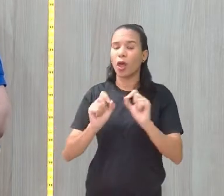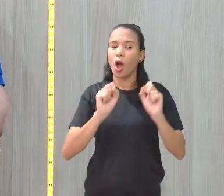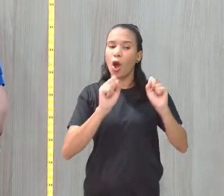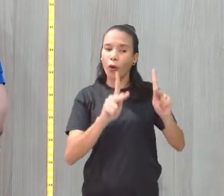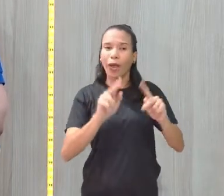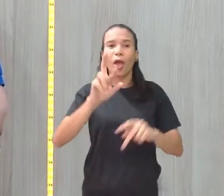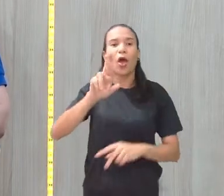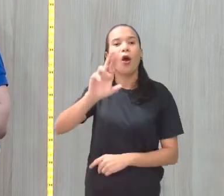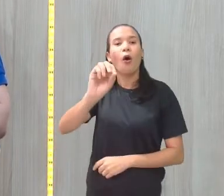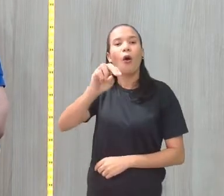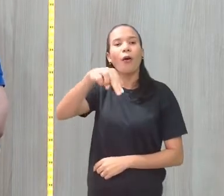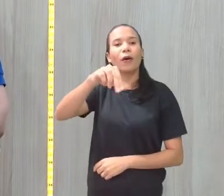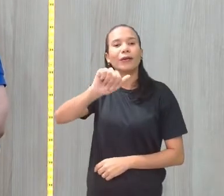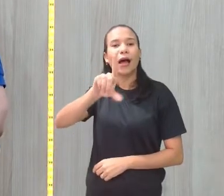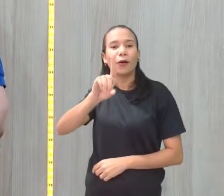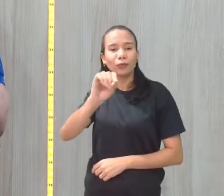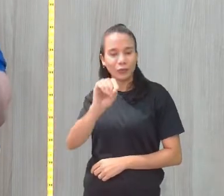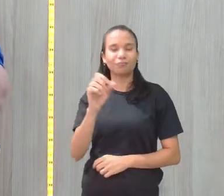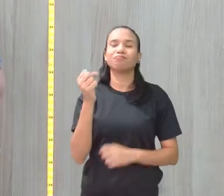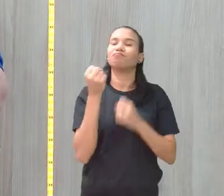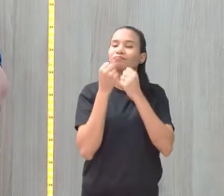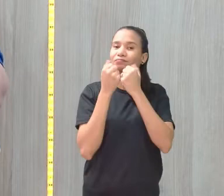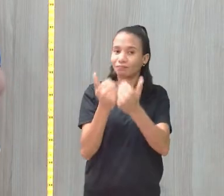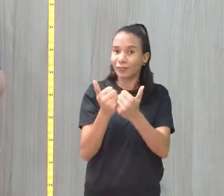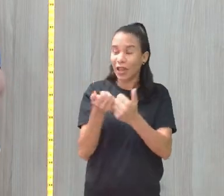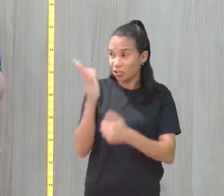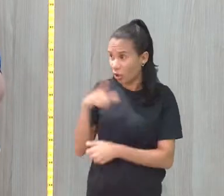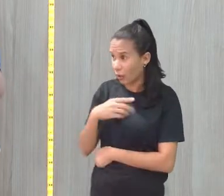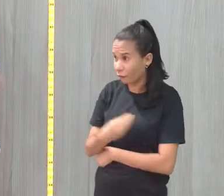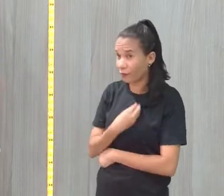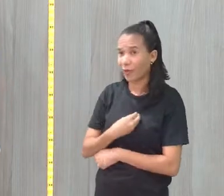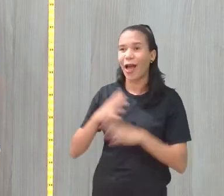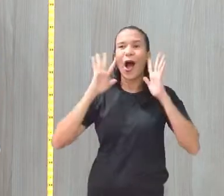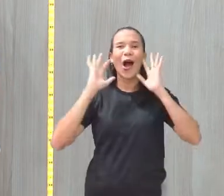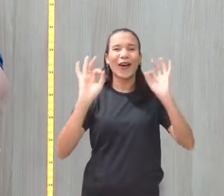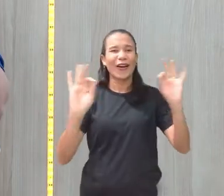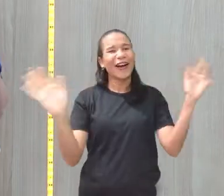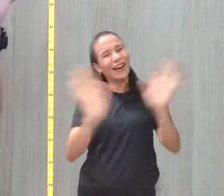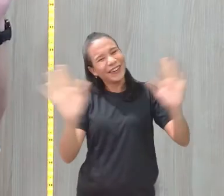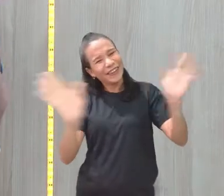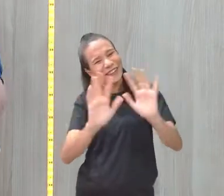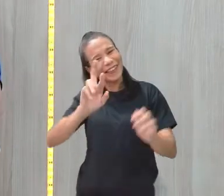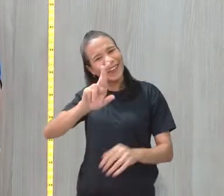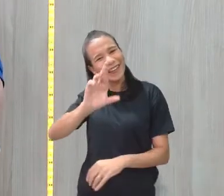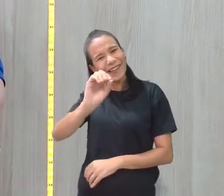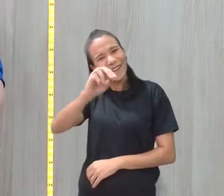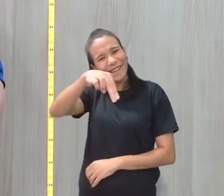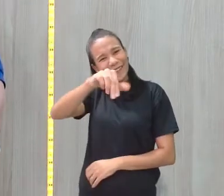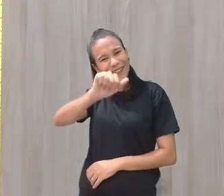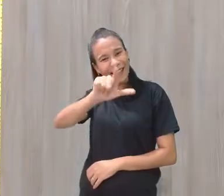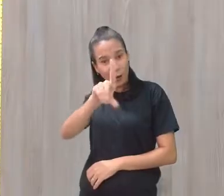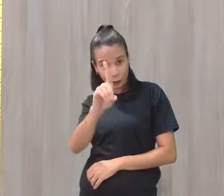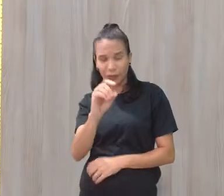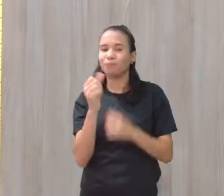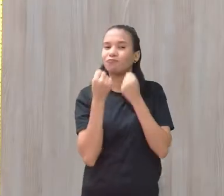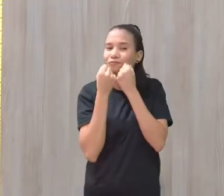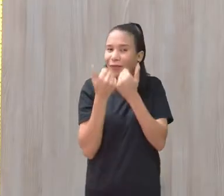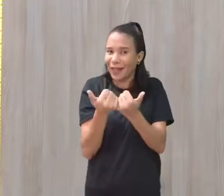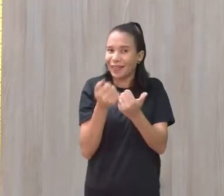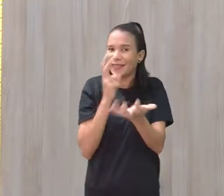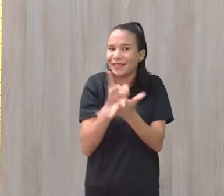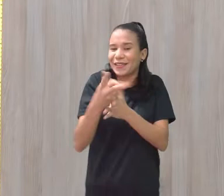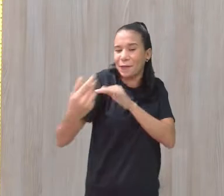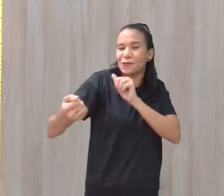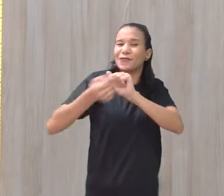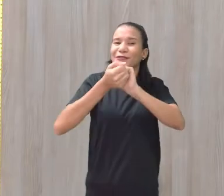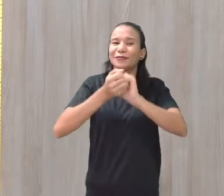ok, que ele tá prestando atenção aí na aula. Então, vocês Ronald já está aí? Já tá aqui, Ronald. Olá, sempre Ronald, presente. tudo bem com você? Sempre presente, sempre